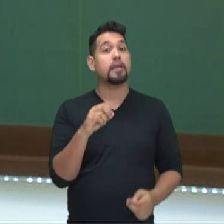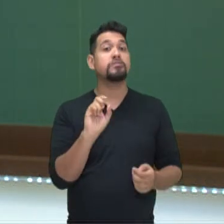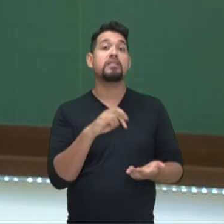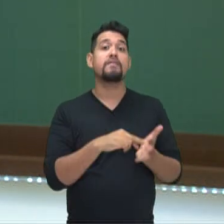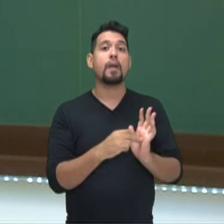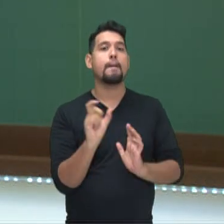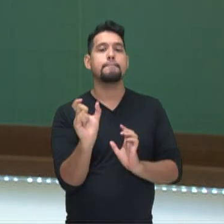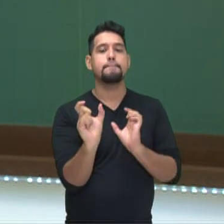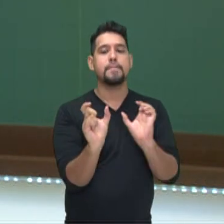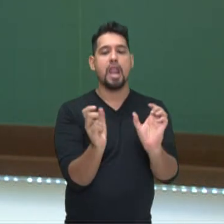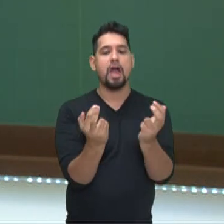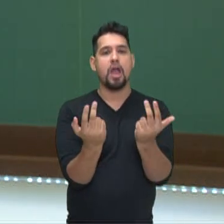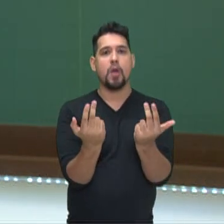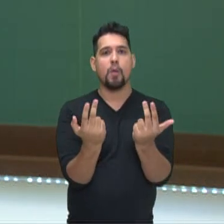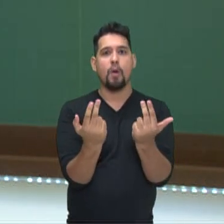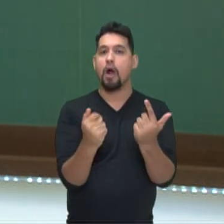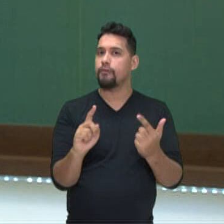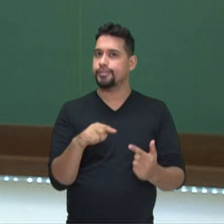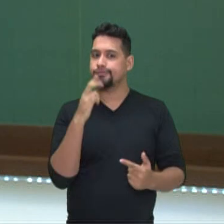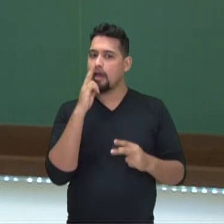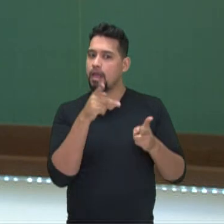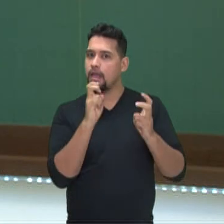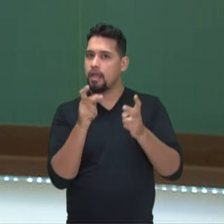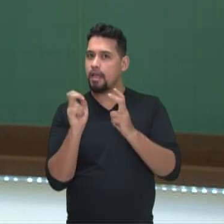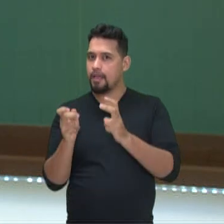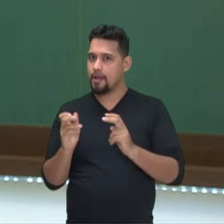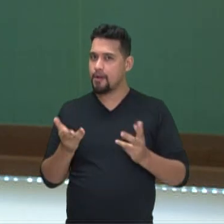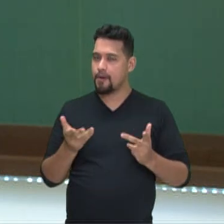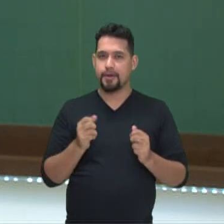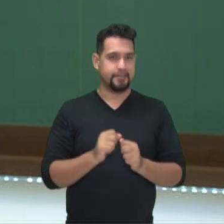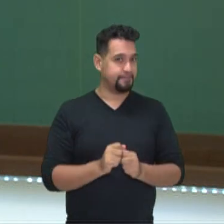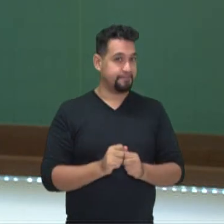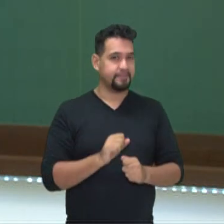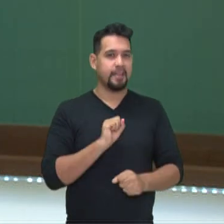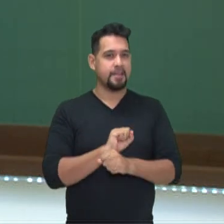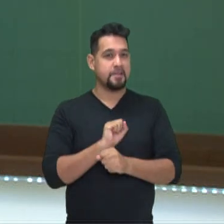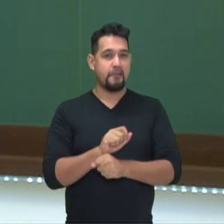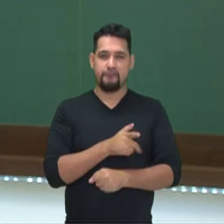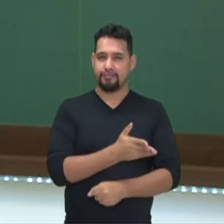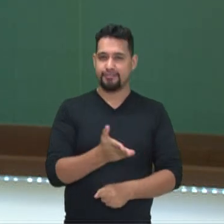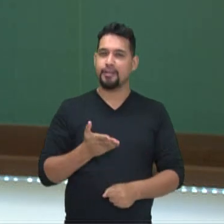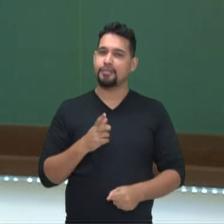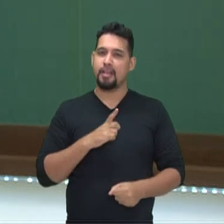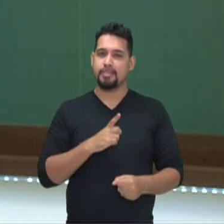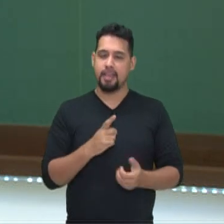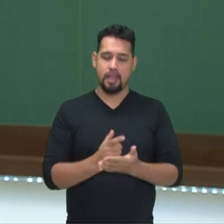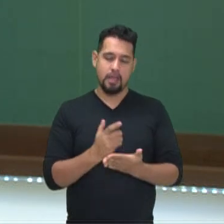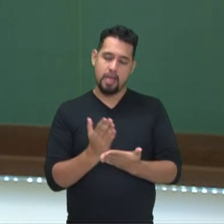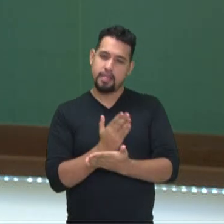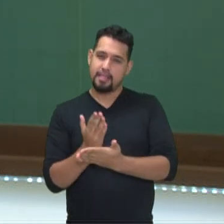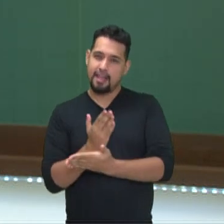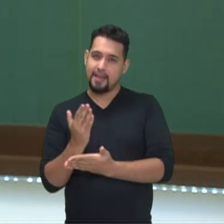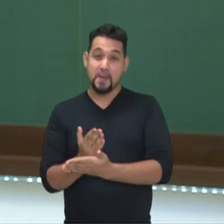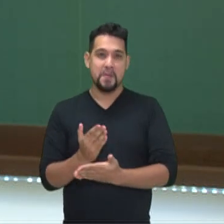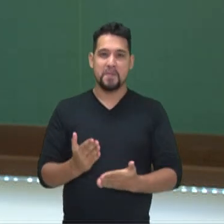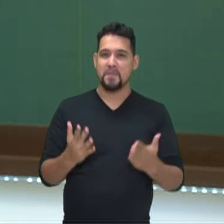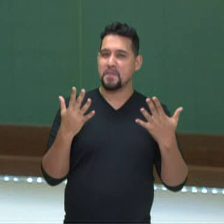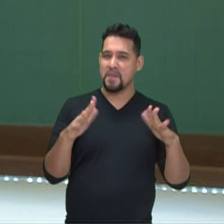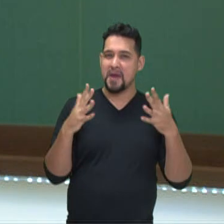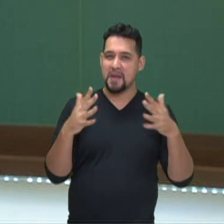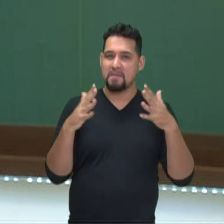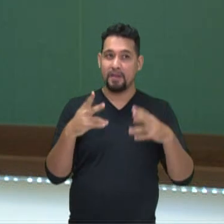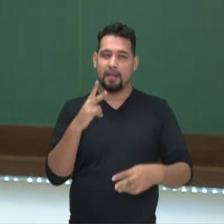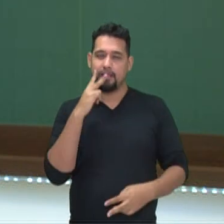gente vai analisar um pouquinho isso hoje, né? Então espero que vocês estejam aí já com os materiais de vocês. Parabenizo por